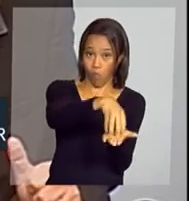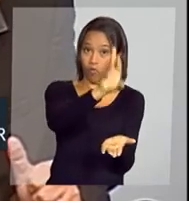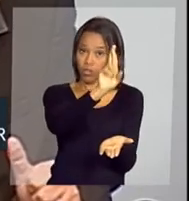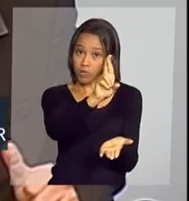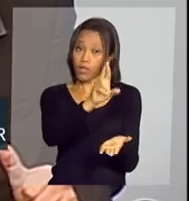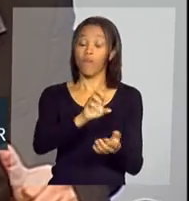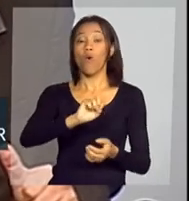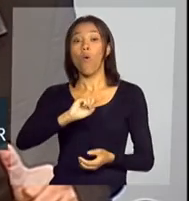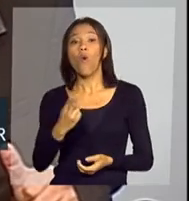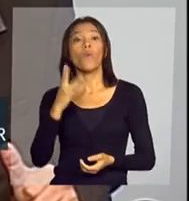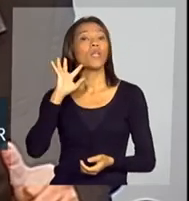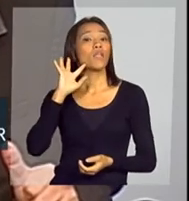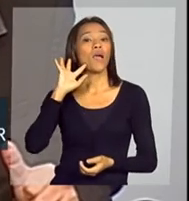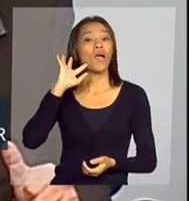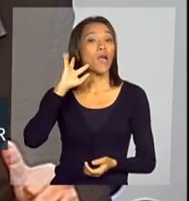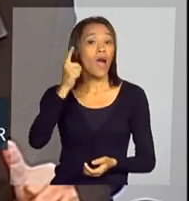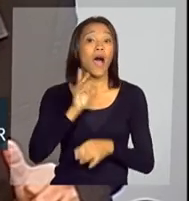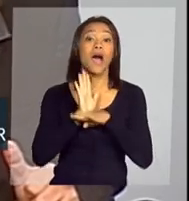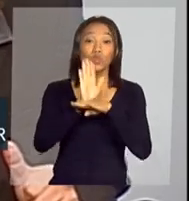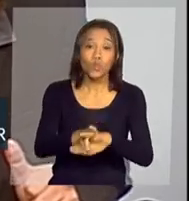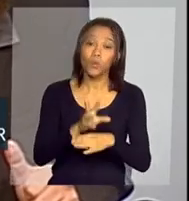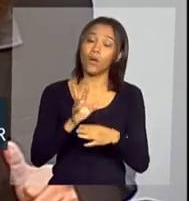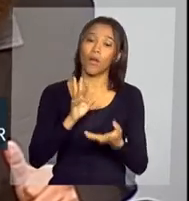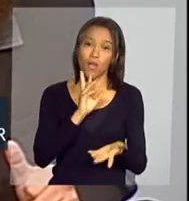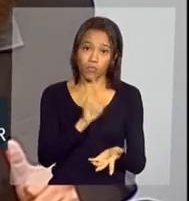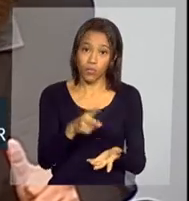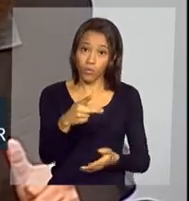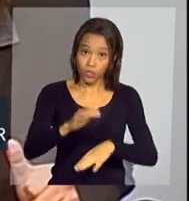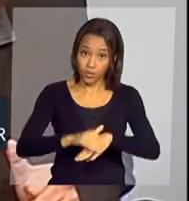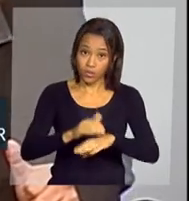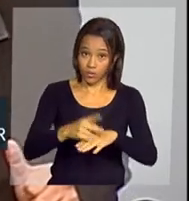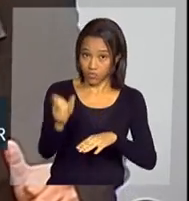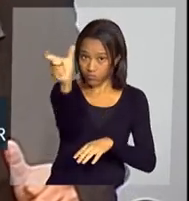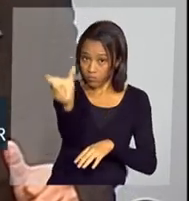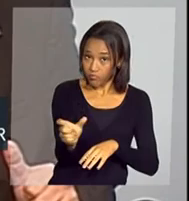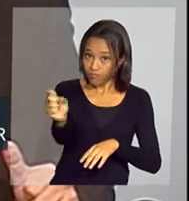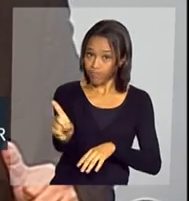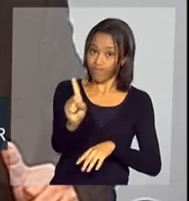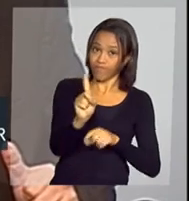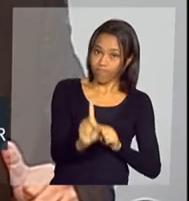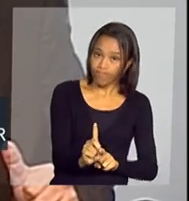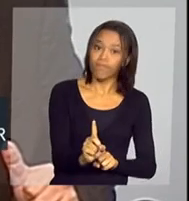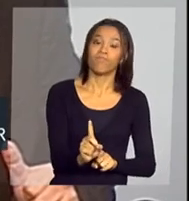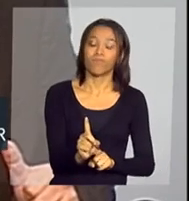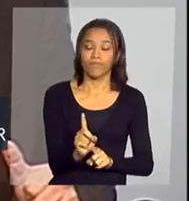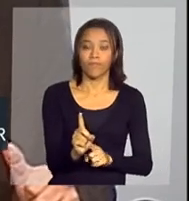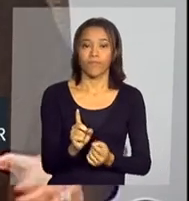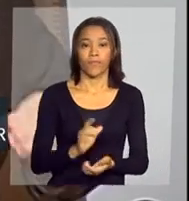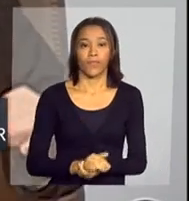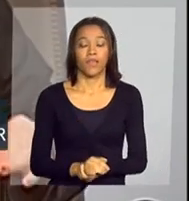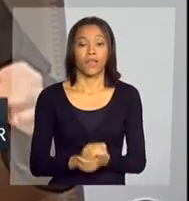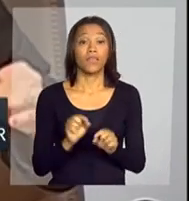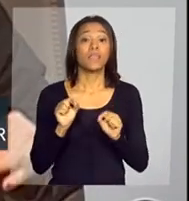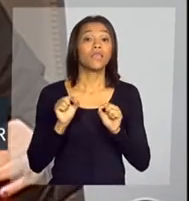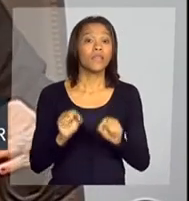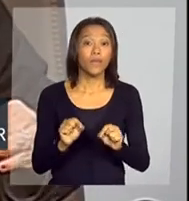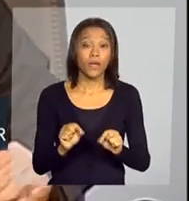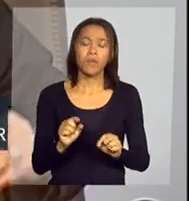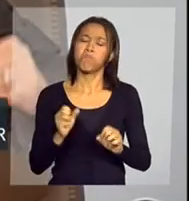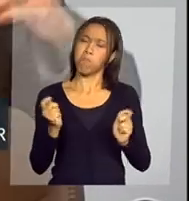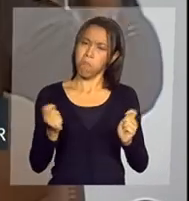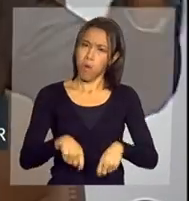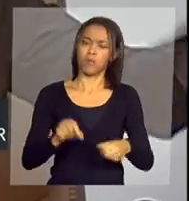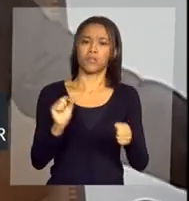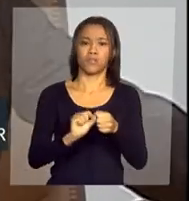ele solucionou o problema do Consumidor através de uma intervenção preliminar nossos famosos que ela